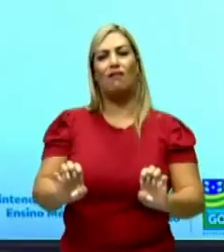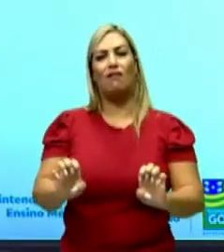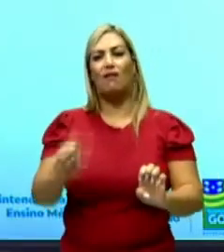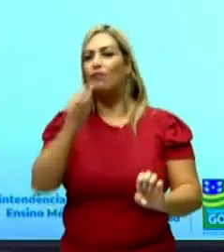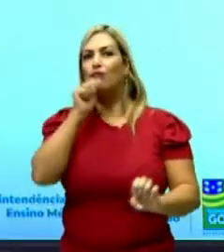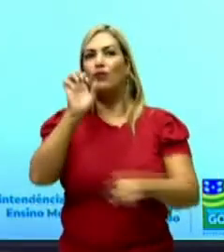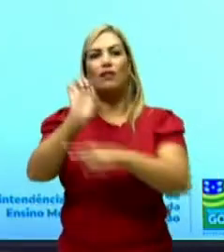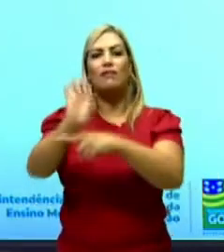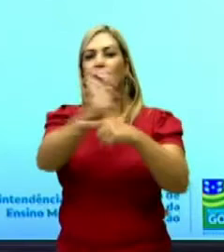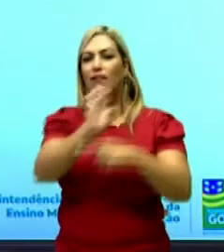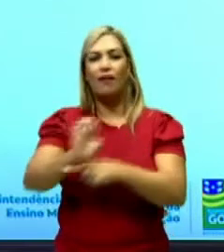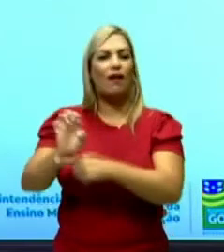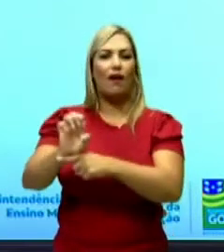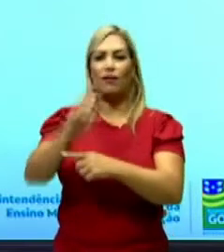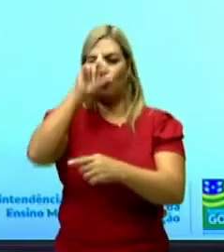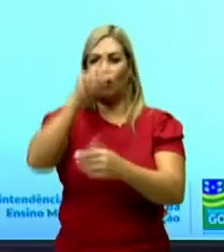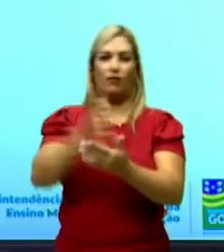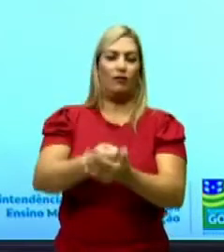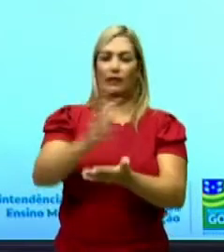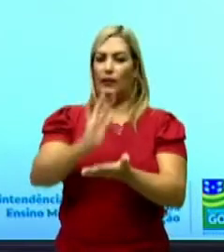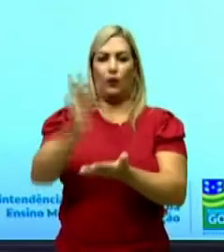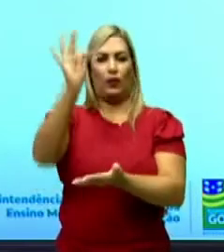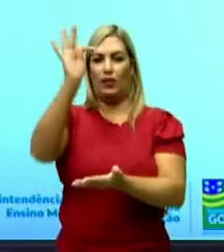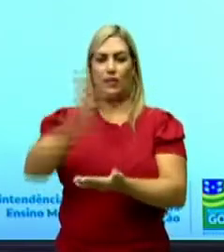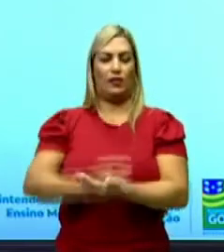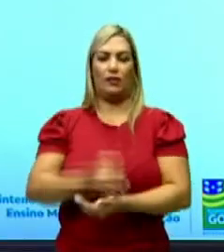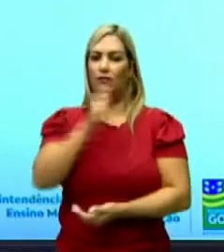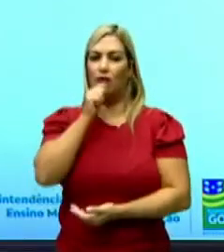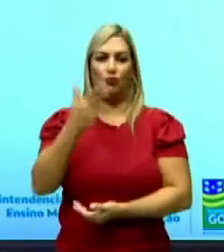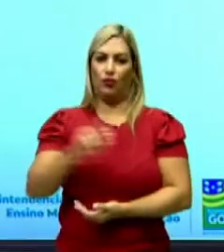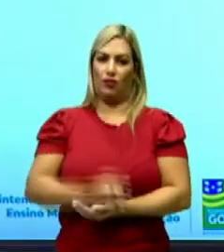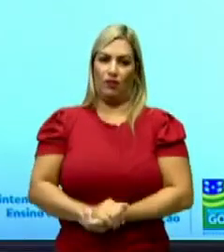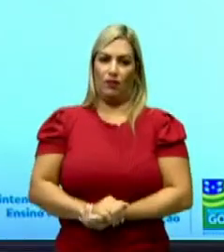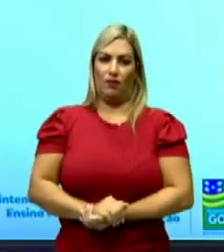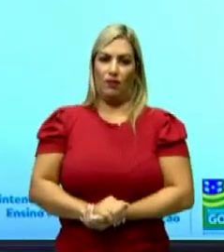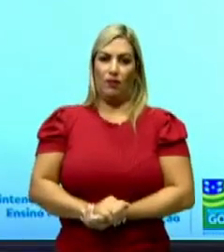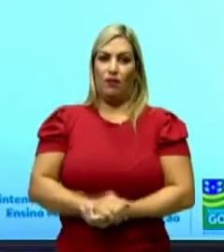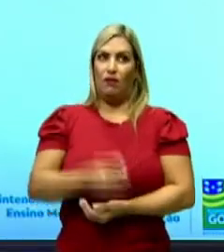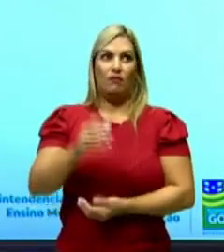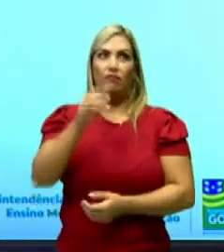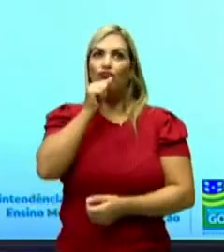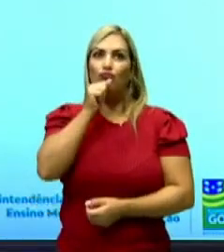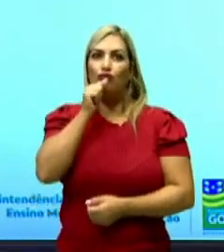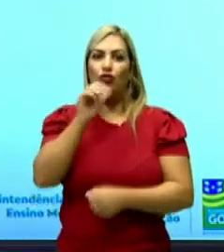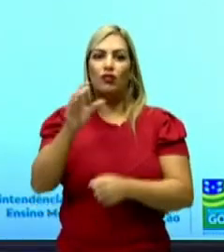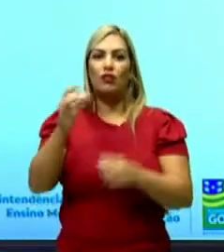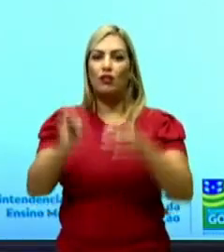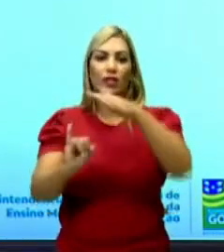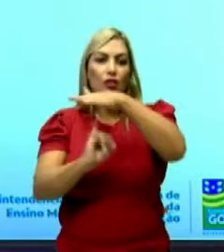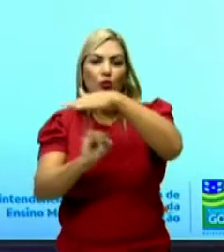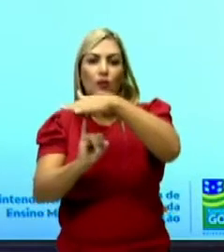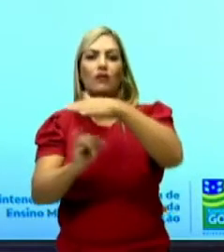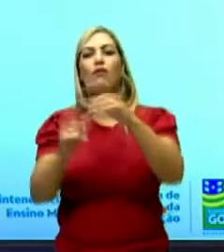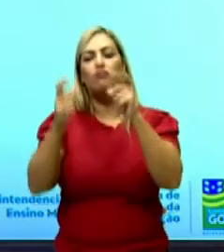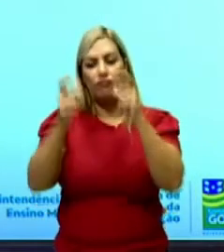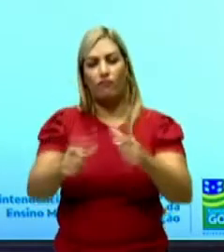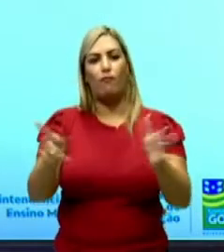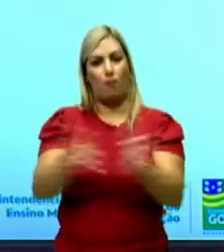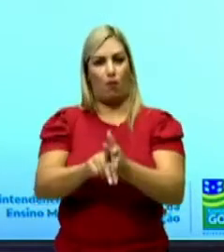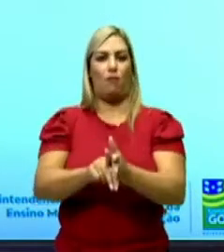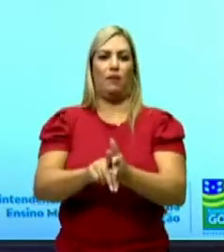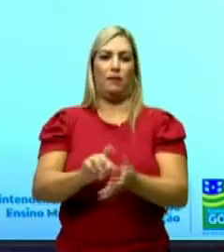existiria estado autoritário teocrático no egito existe estado enquanto instituição não é uma instituição muito bem